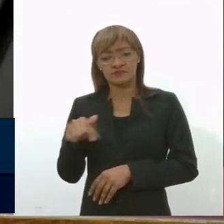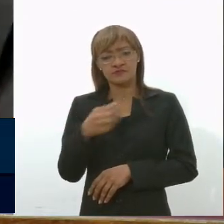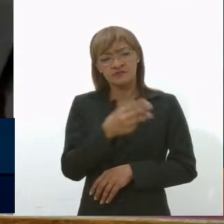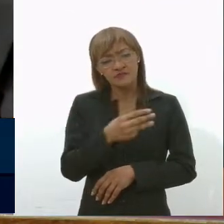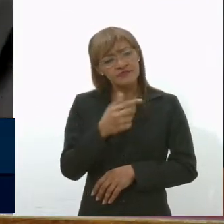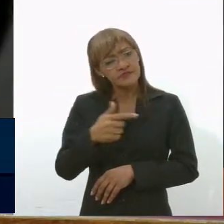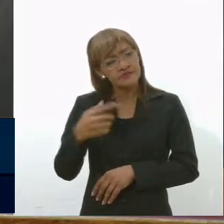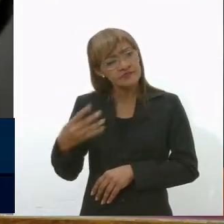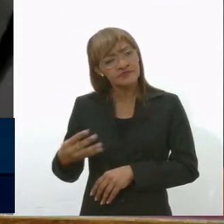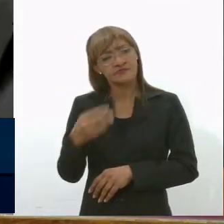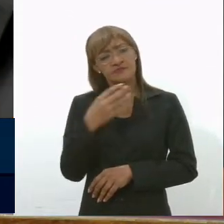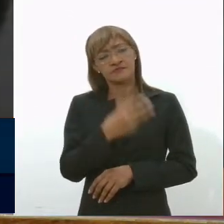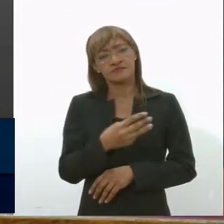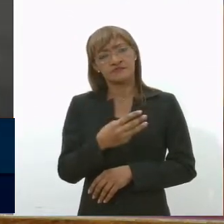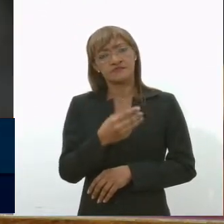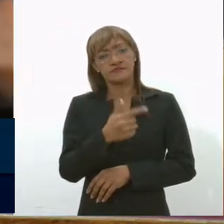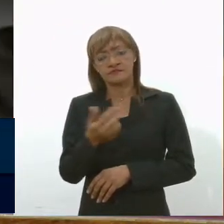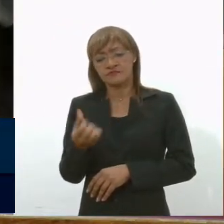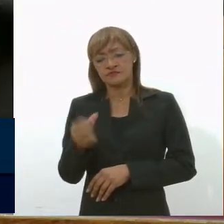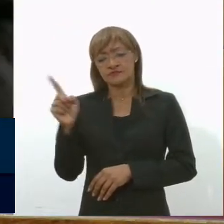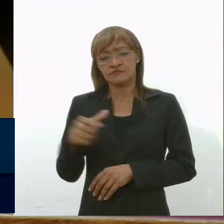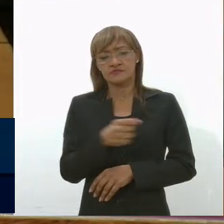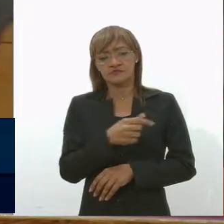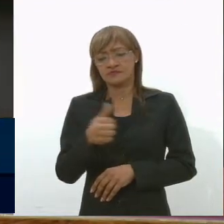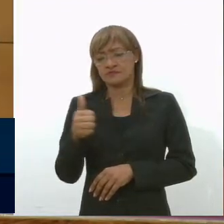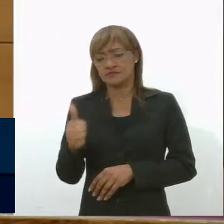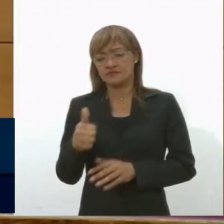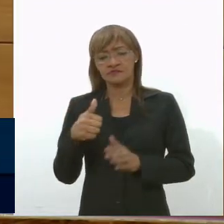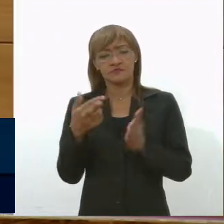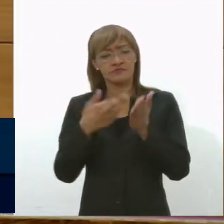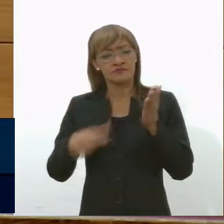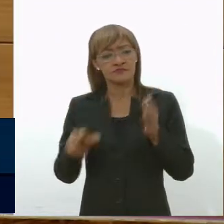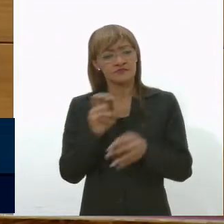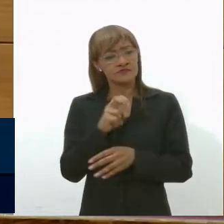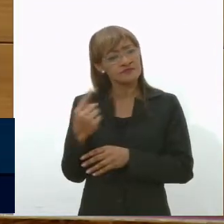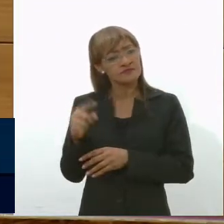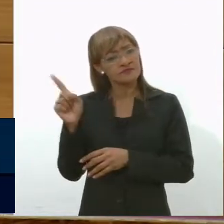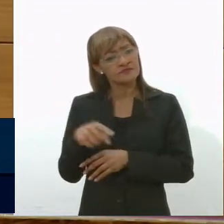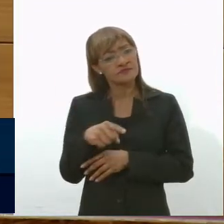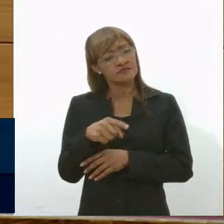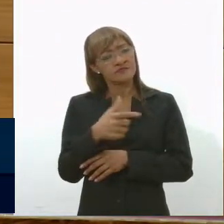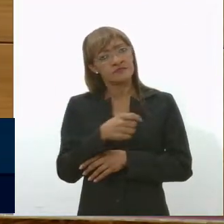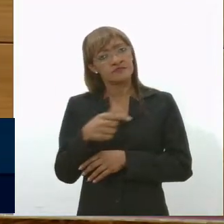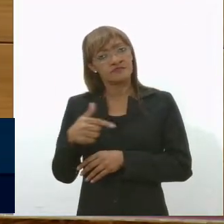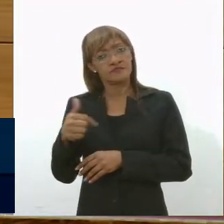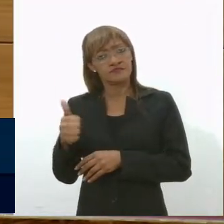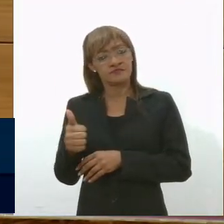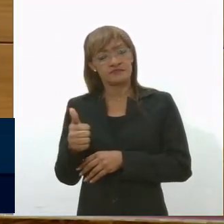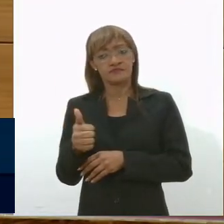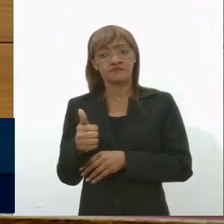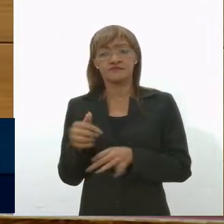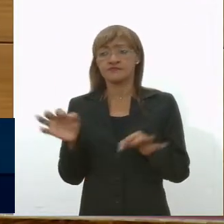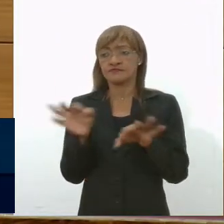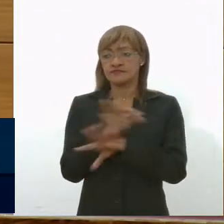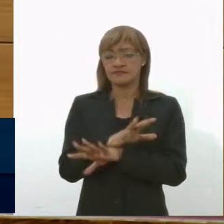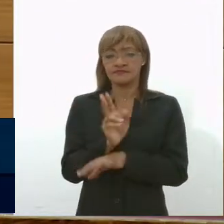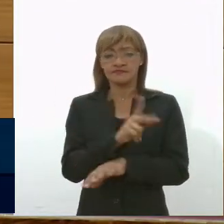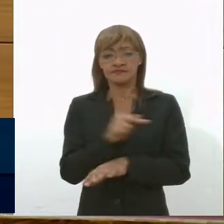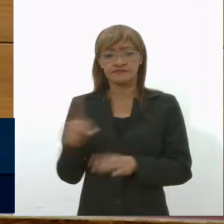e 326/2021. E o projeto de resolução 51/2021. Nada mais a tratar. O presidente convocou uma